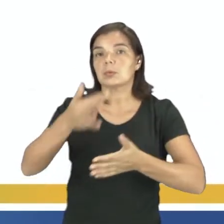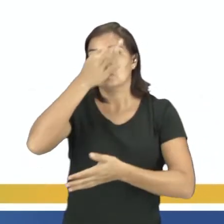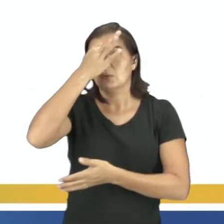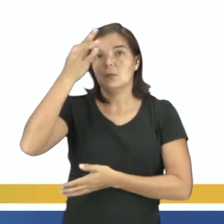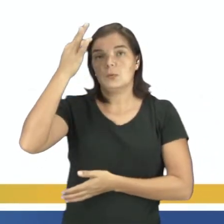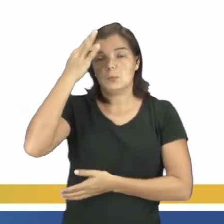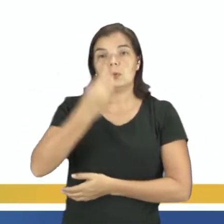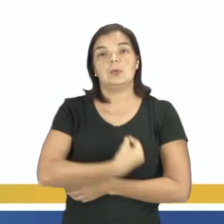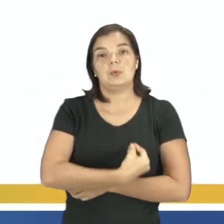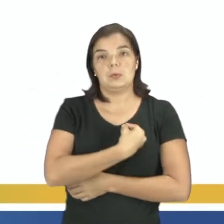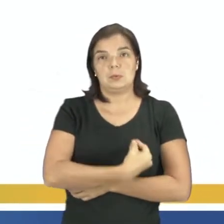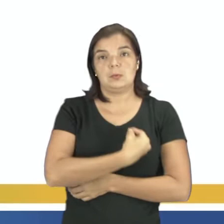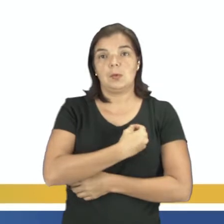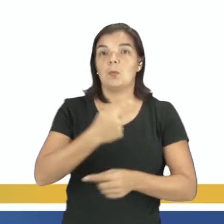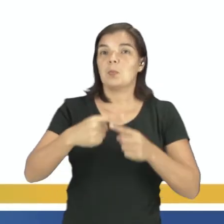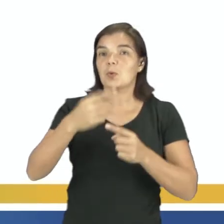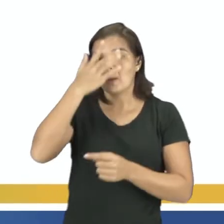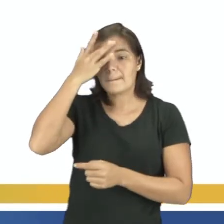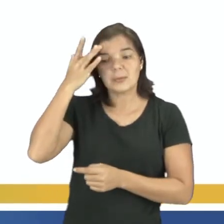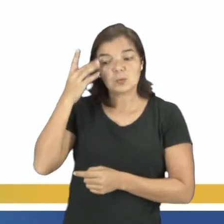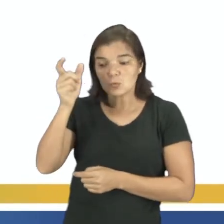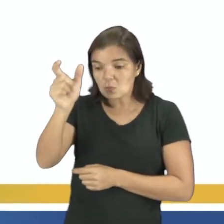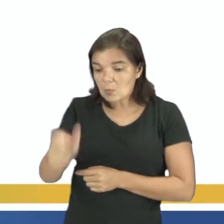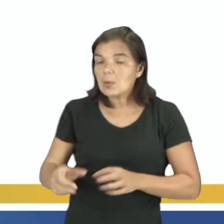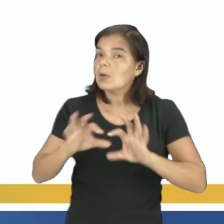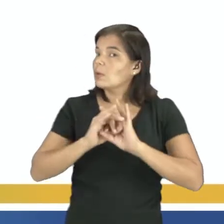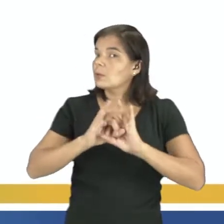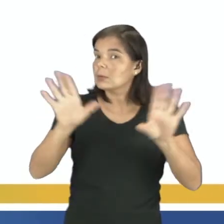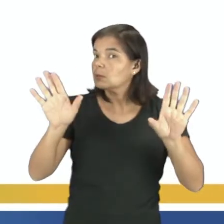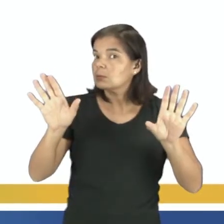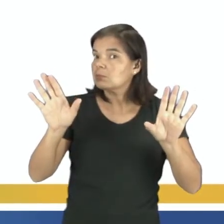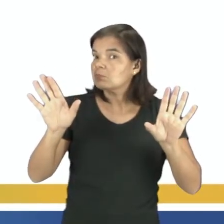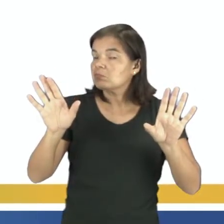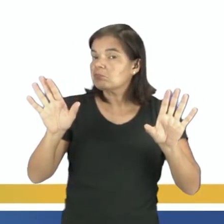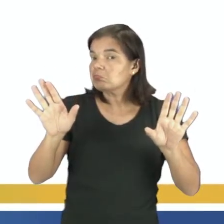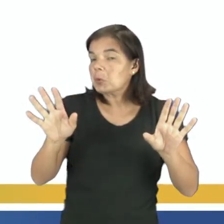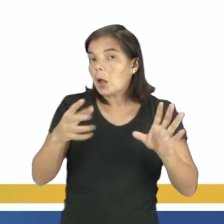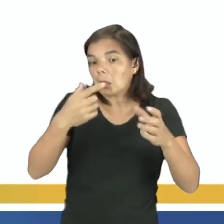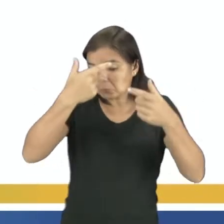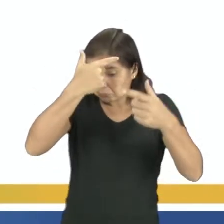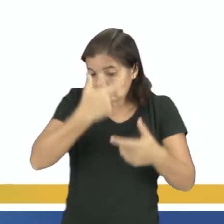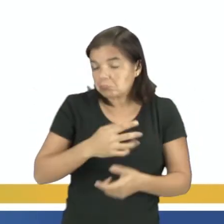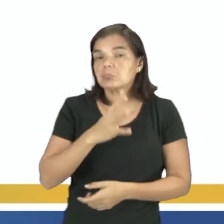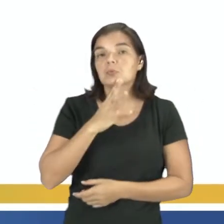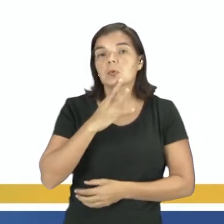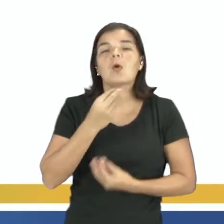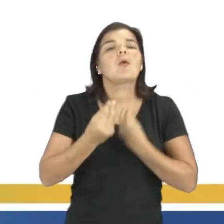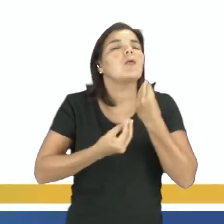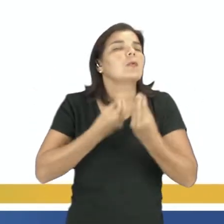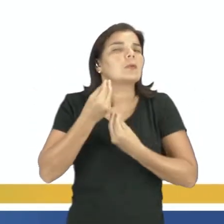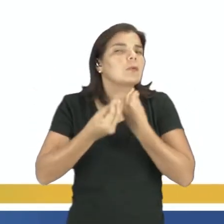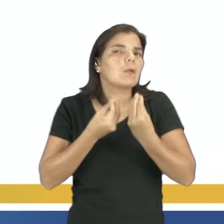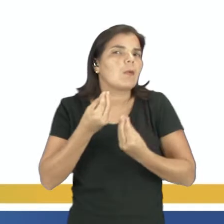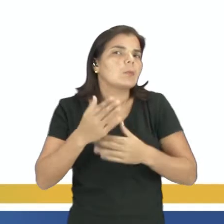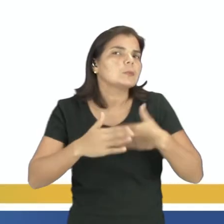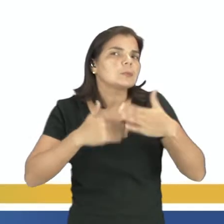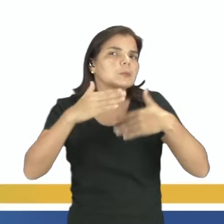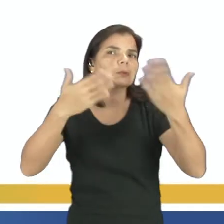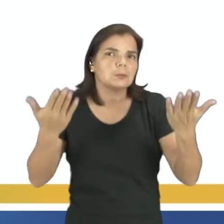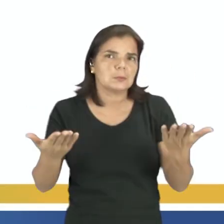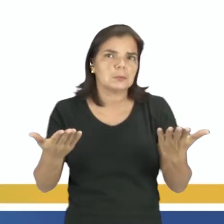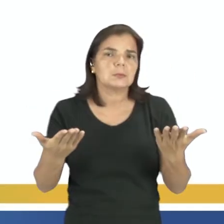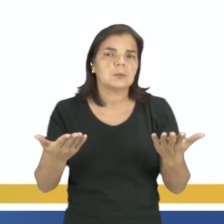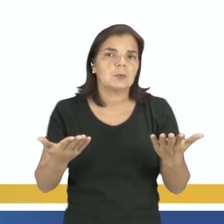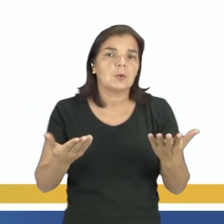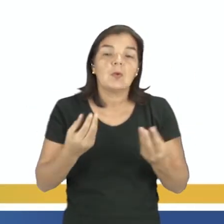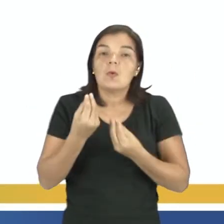filosofia existencialista. Porque o ser humano é livre. Ele é livre para se autoconstruir. E como que ele auto se constrói? Ele auto